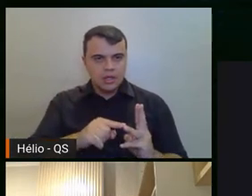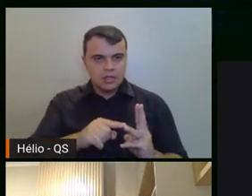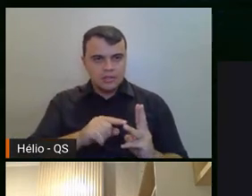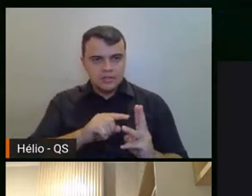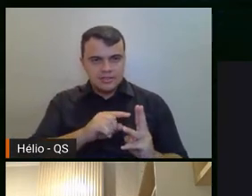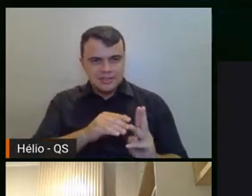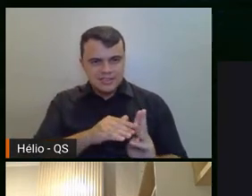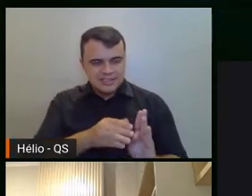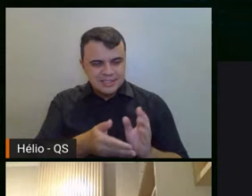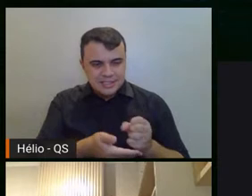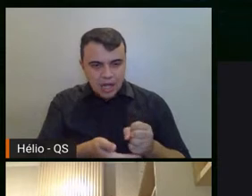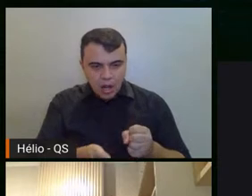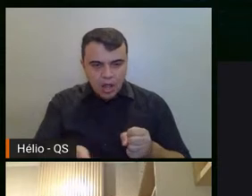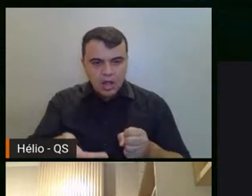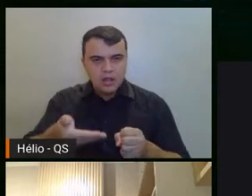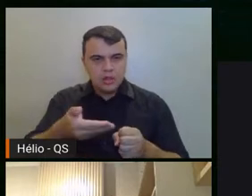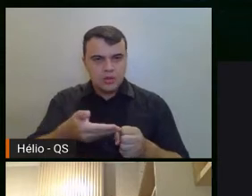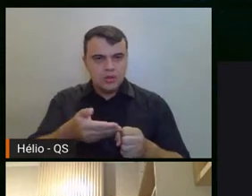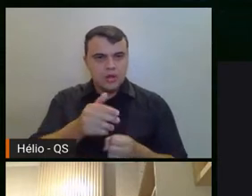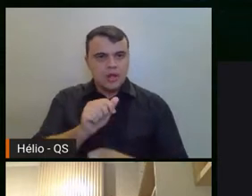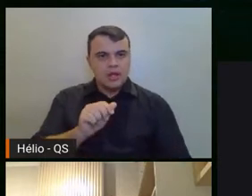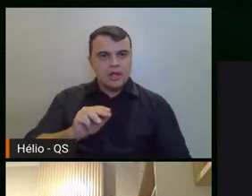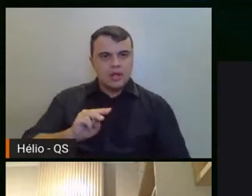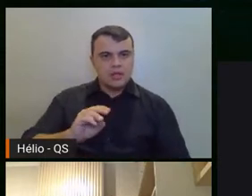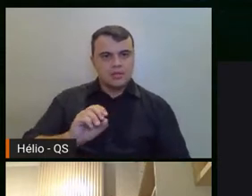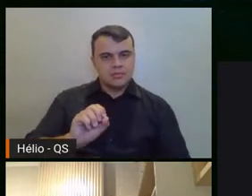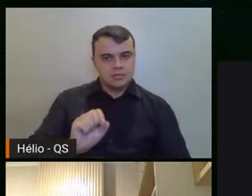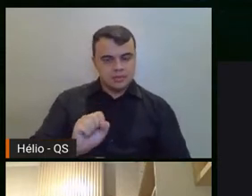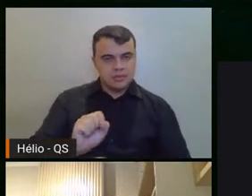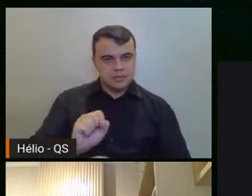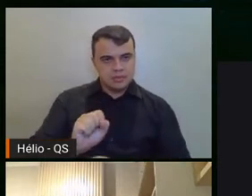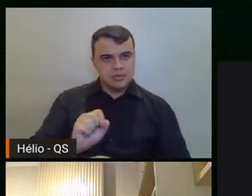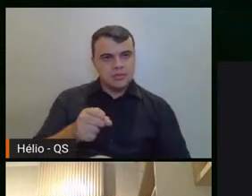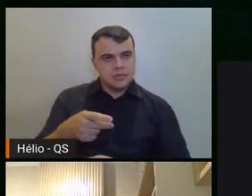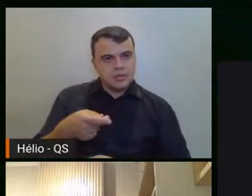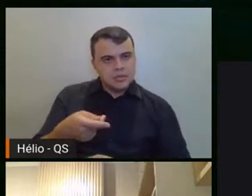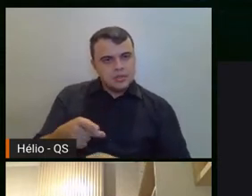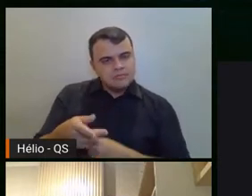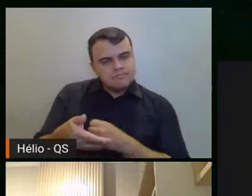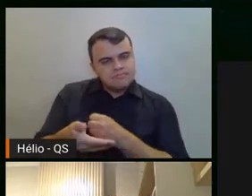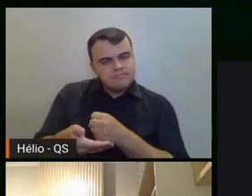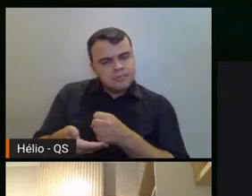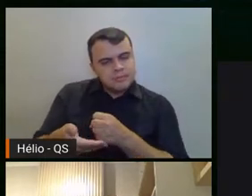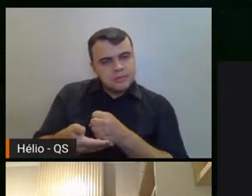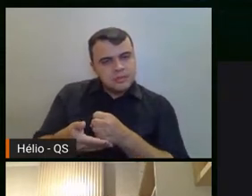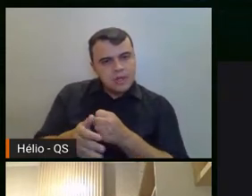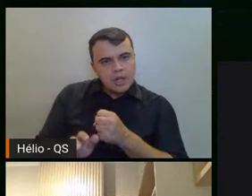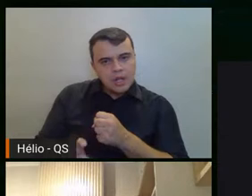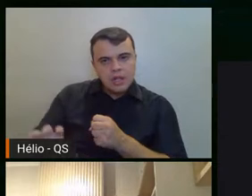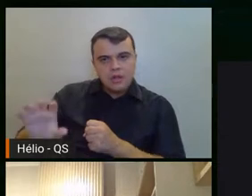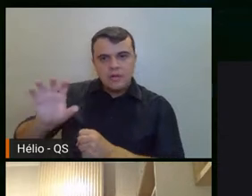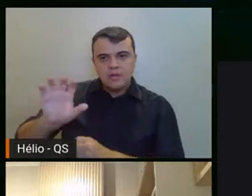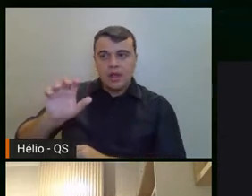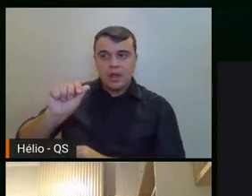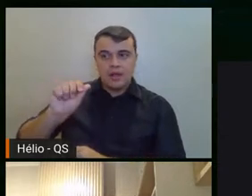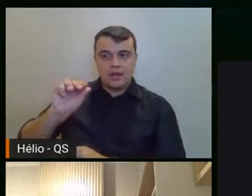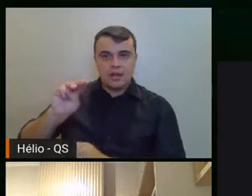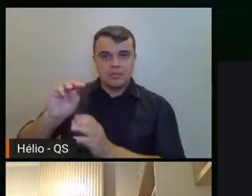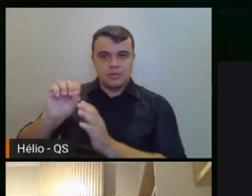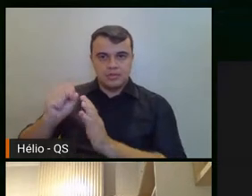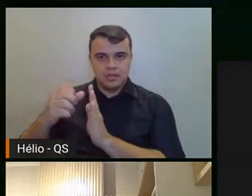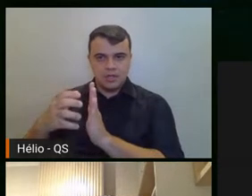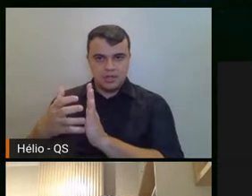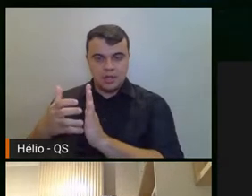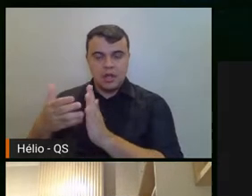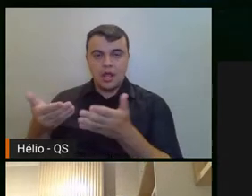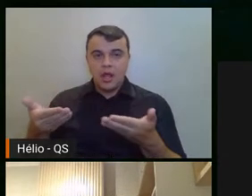a produção e a parte da WS fundations né que seriam os fundamentos da nuvem ali da WS mas antes de tudo isso